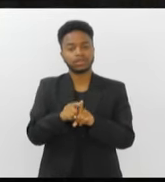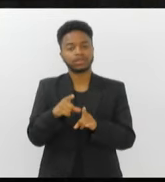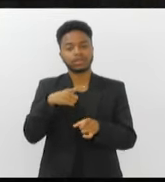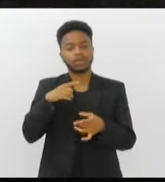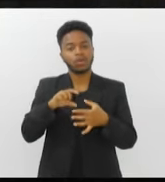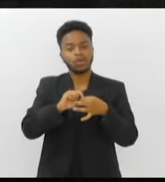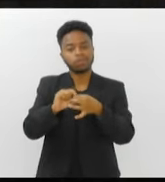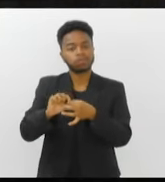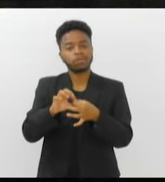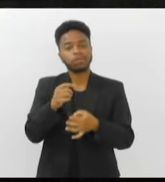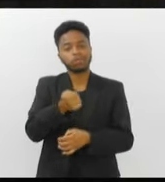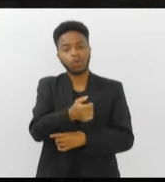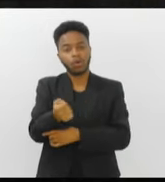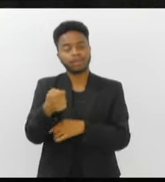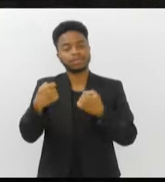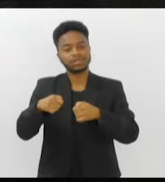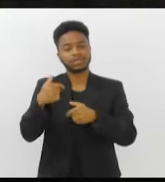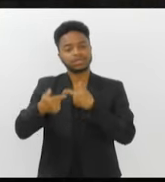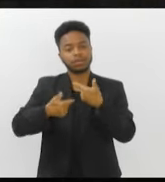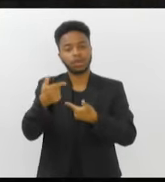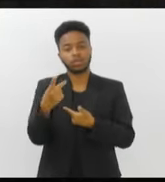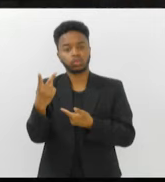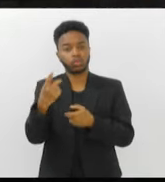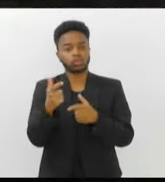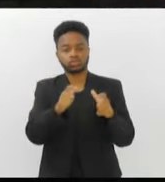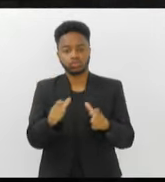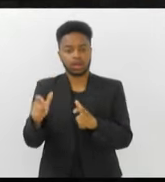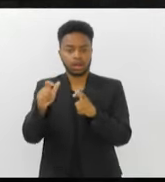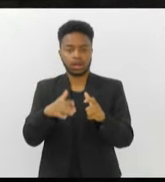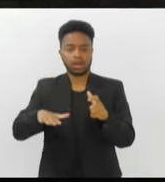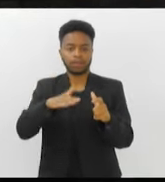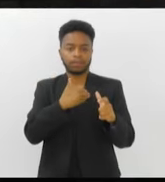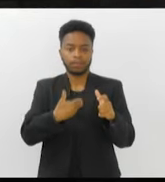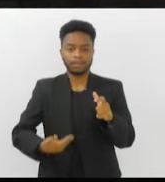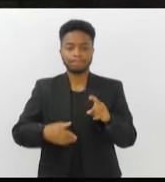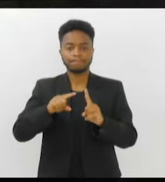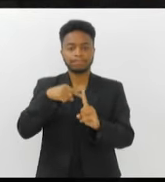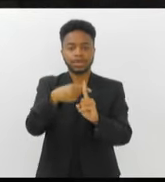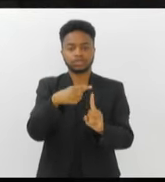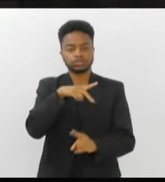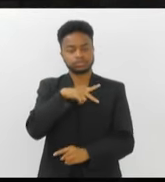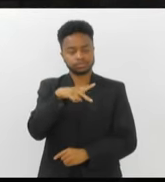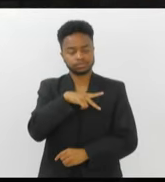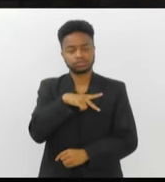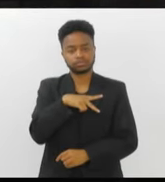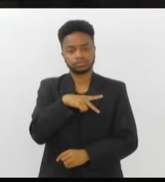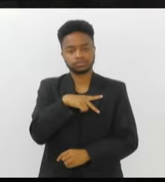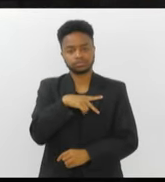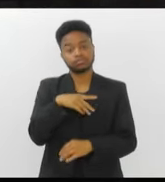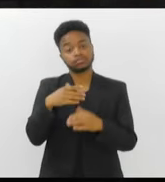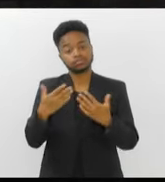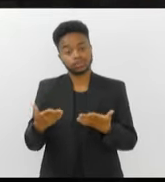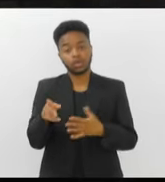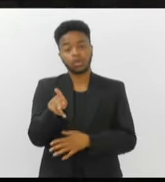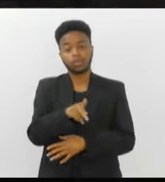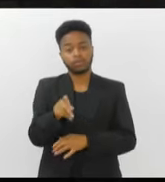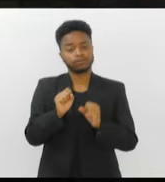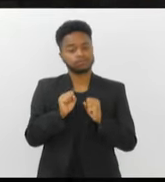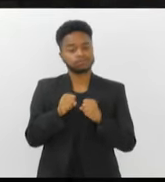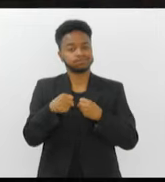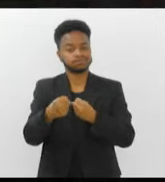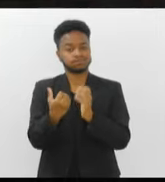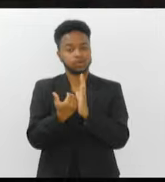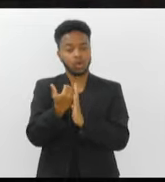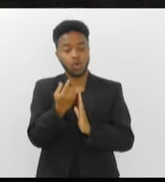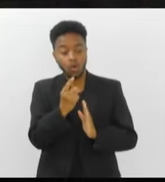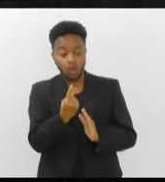vínculo, tendo que buscar dois vínculos na rede pública, mais vínculo na rede privada. Quanto mais o professor se dedicar a uma rede